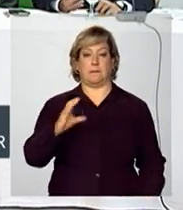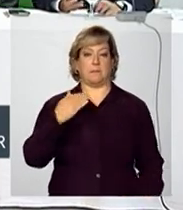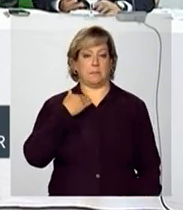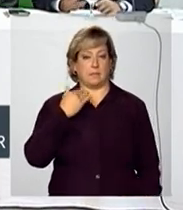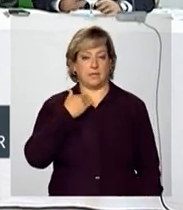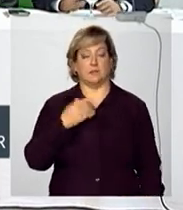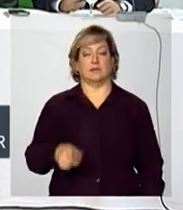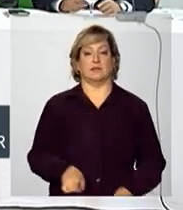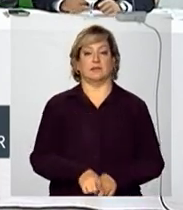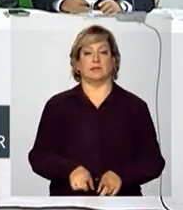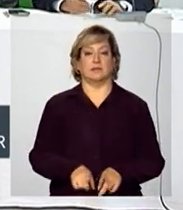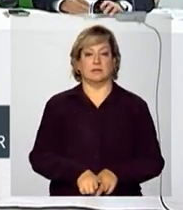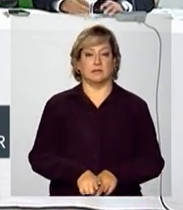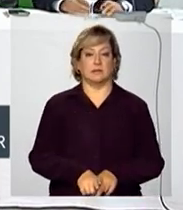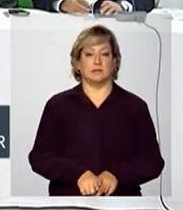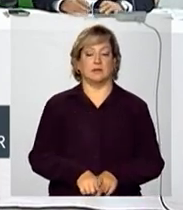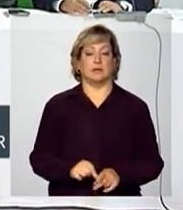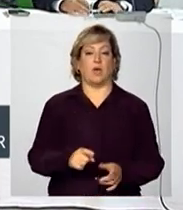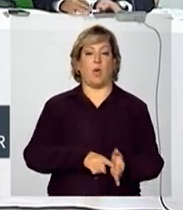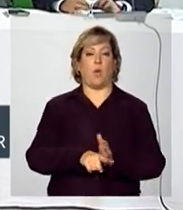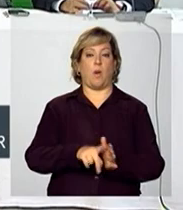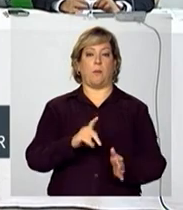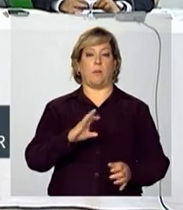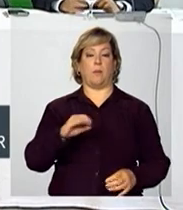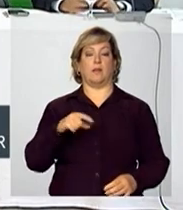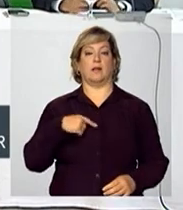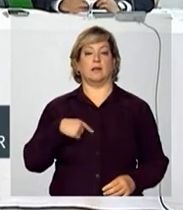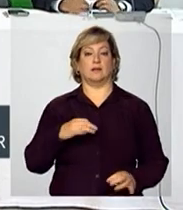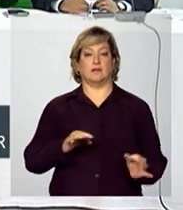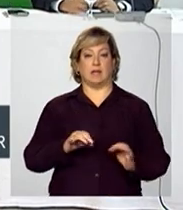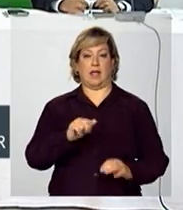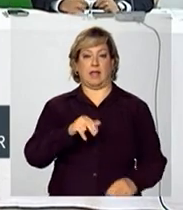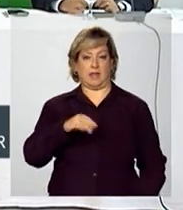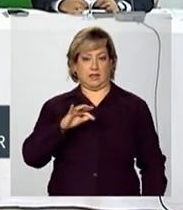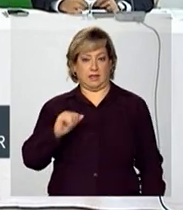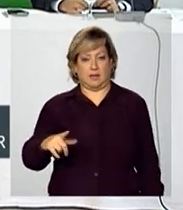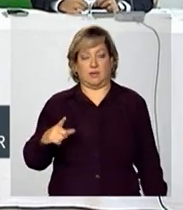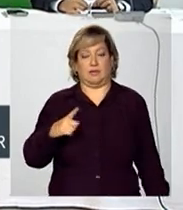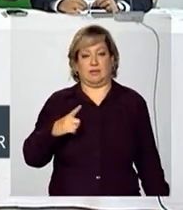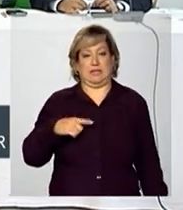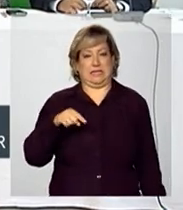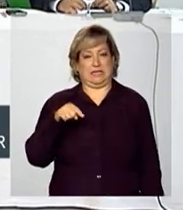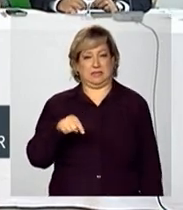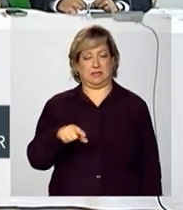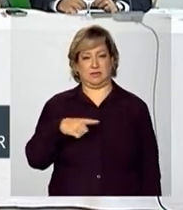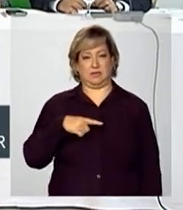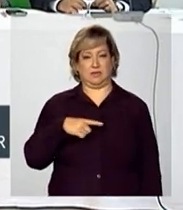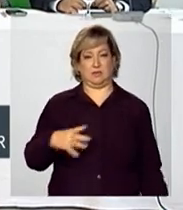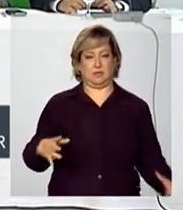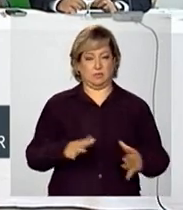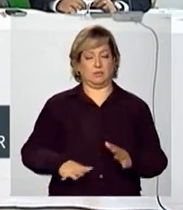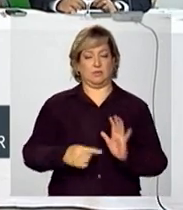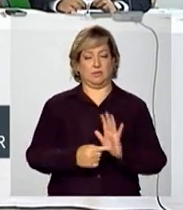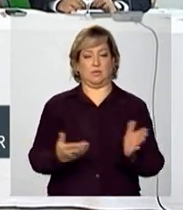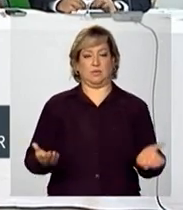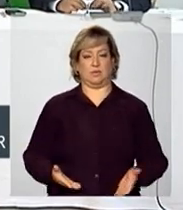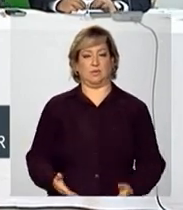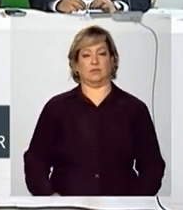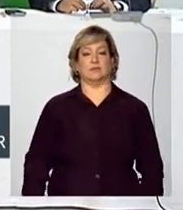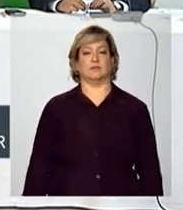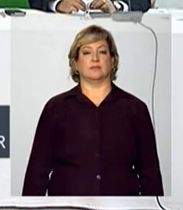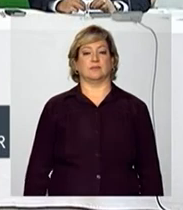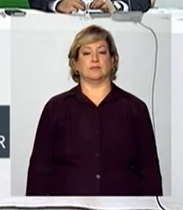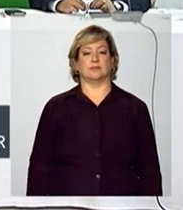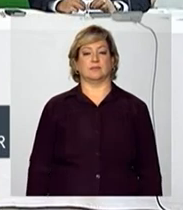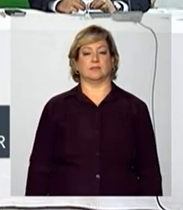tem em consulta pública as meninas tomadas pela Anatel ou seja esse é o universo que foi apresentado hoje